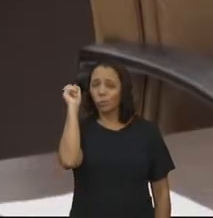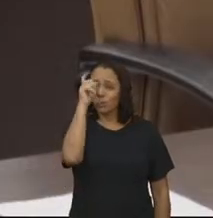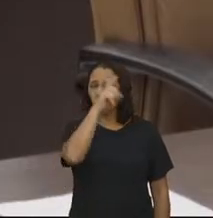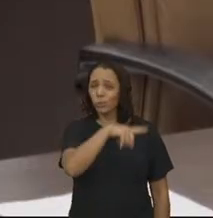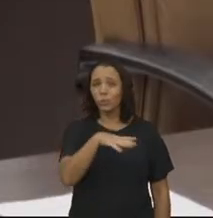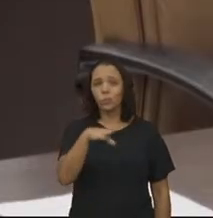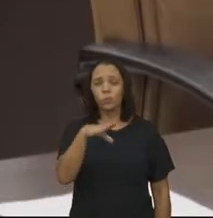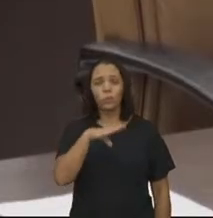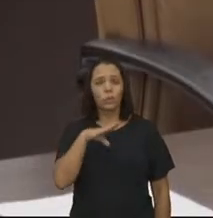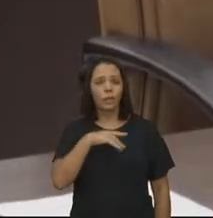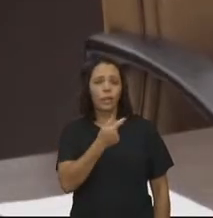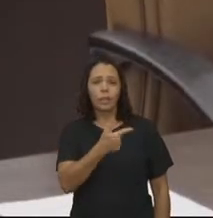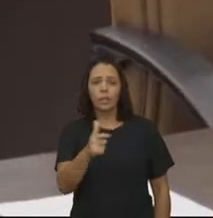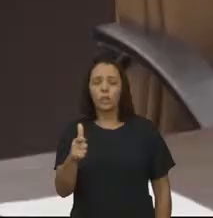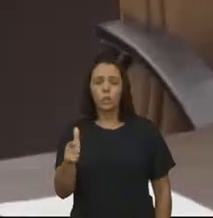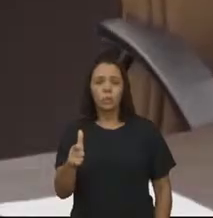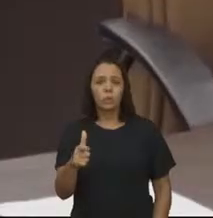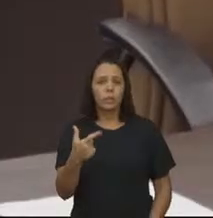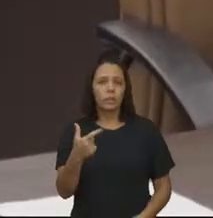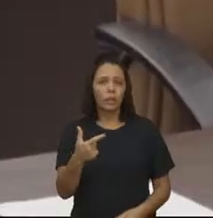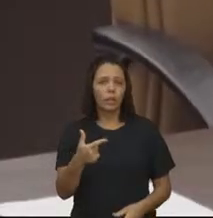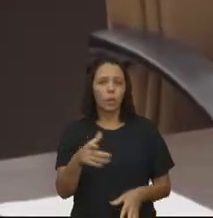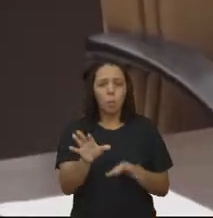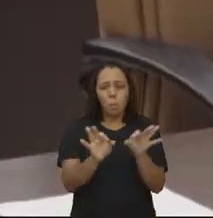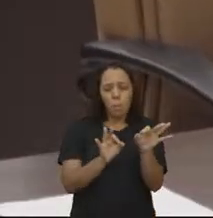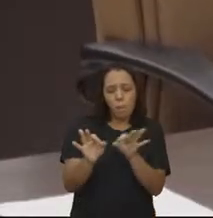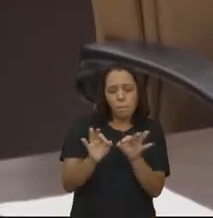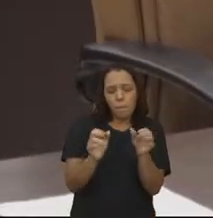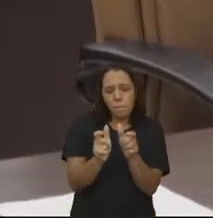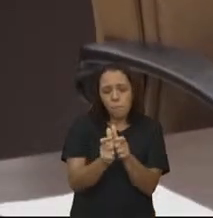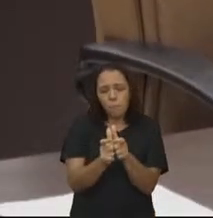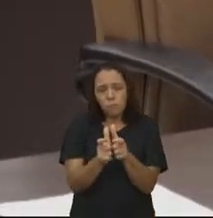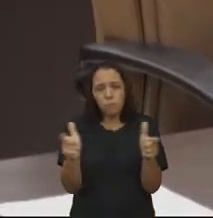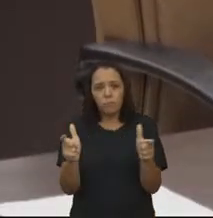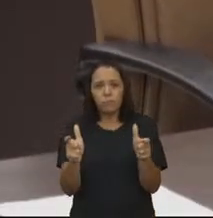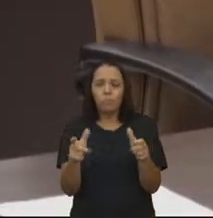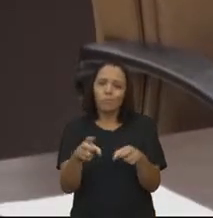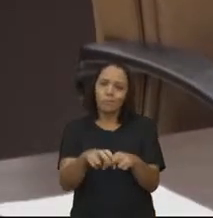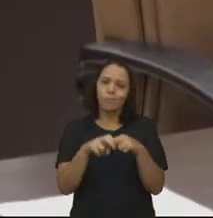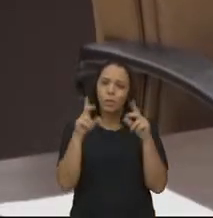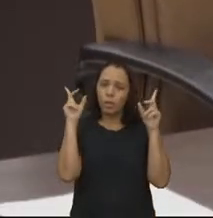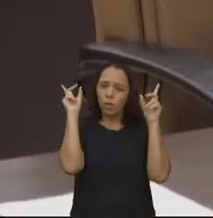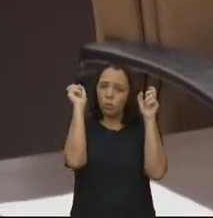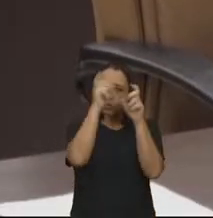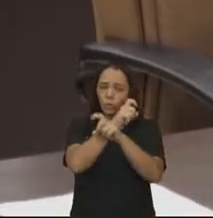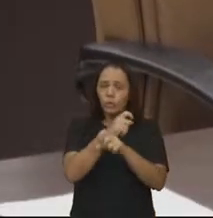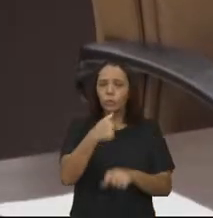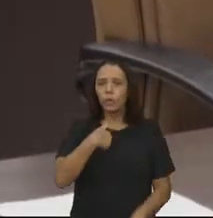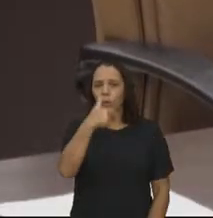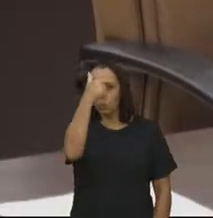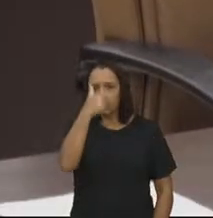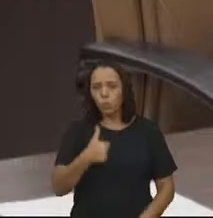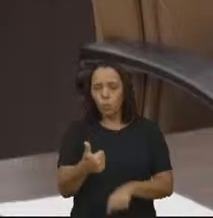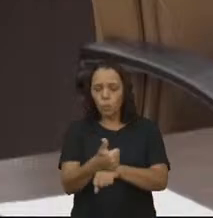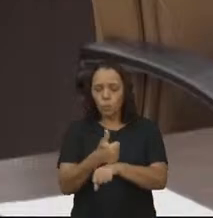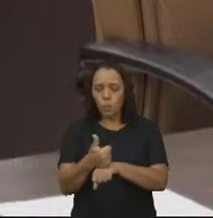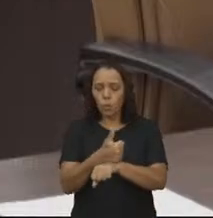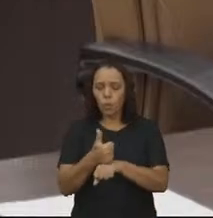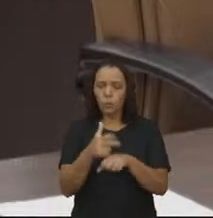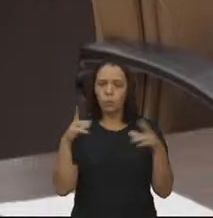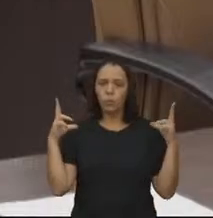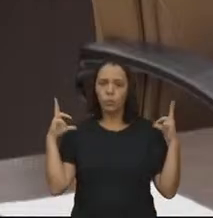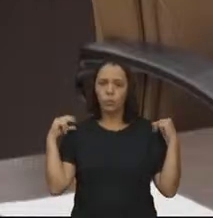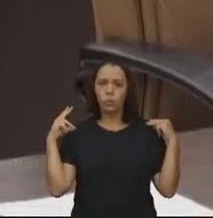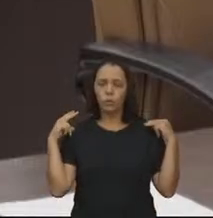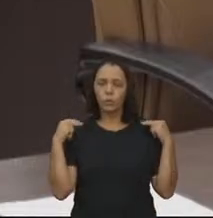foi programada para crescimento e hoje nós temos essa dificuldade. Eu falo isso porque sou motorista profissional, há 27 anos nessa cidade,